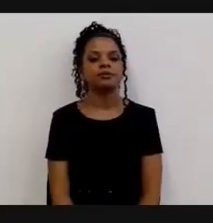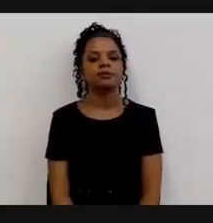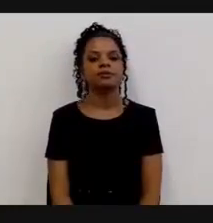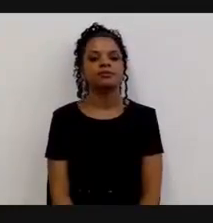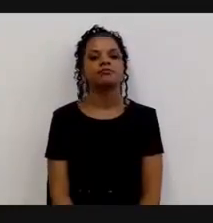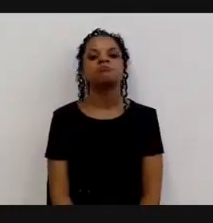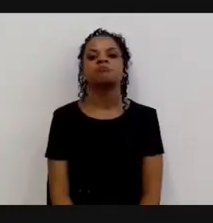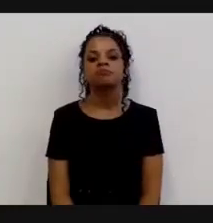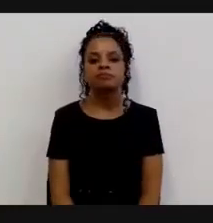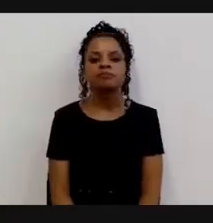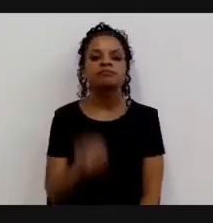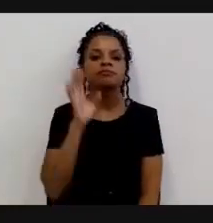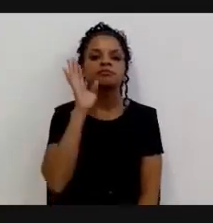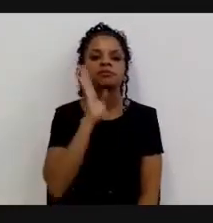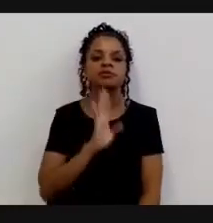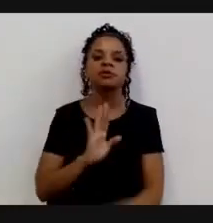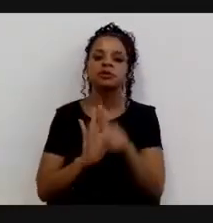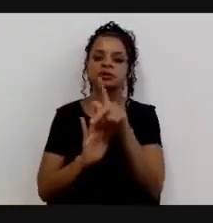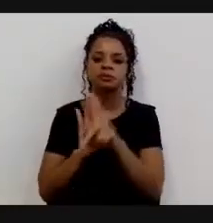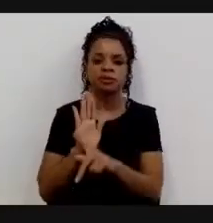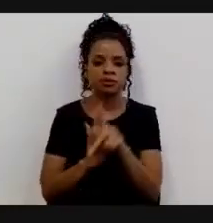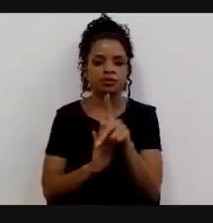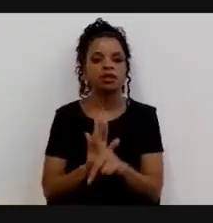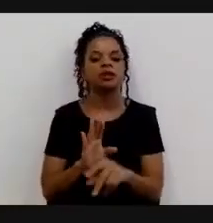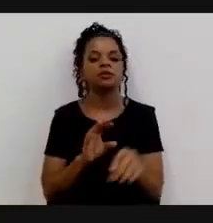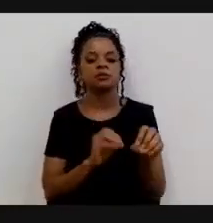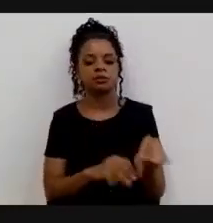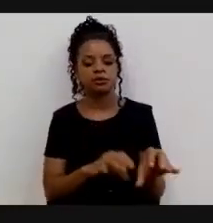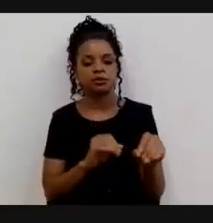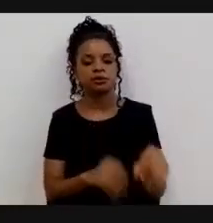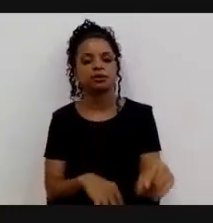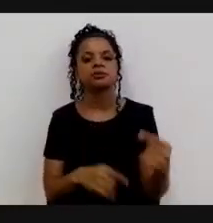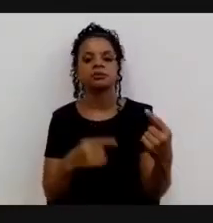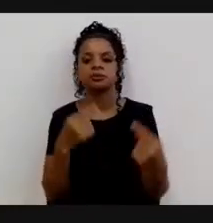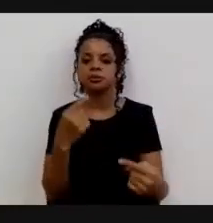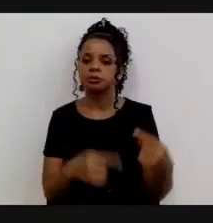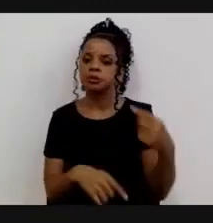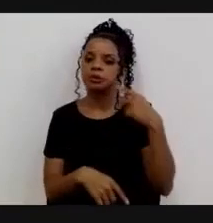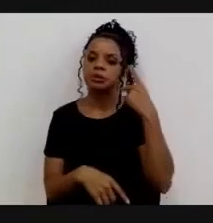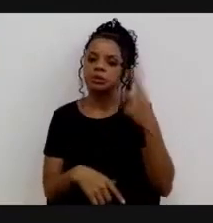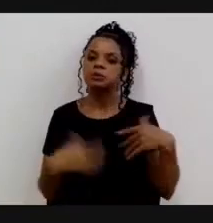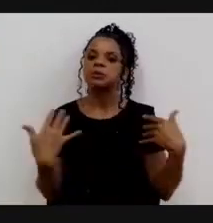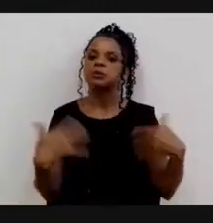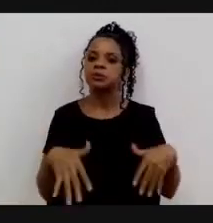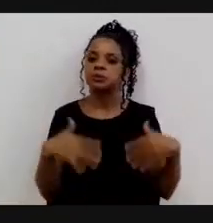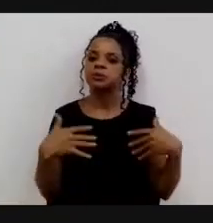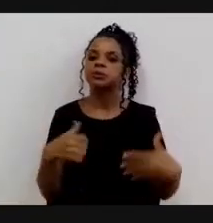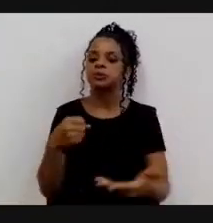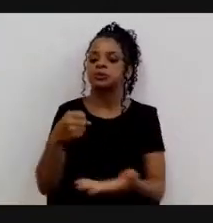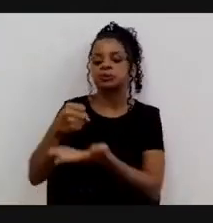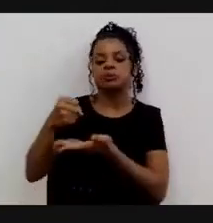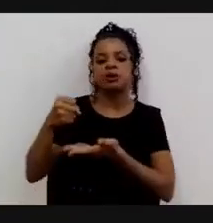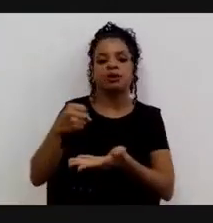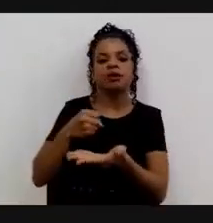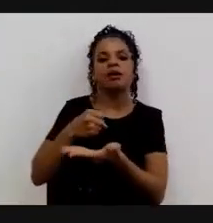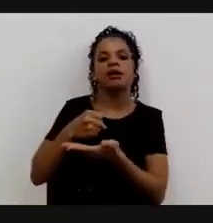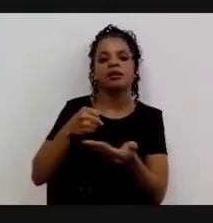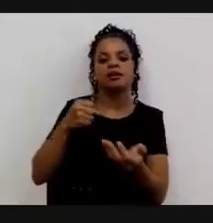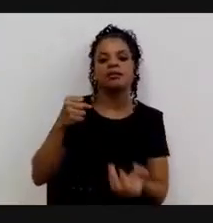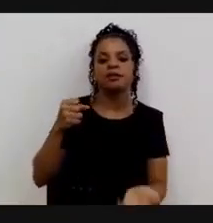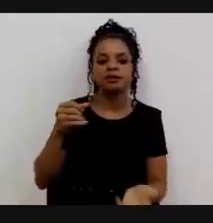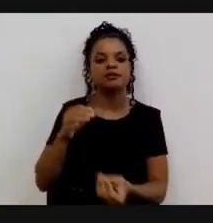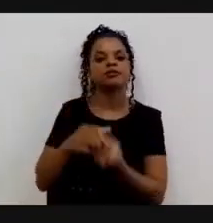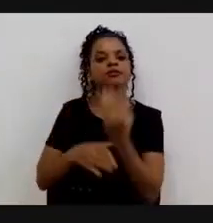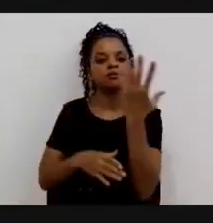Parabéns pelo projeto. A educação política realmente é uma dimensão fundamental, né, para a formação da cidadania,